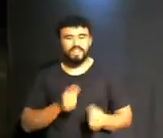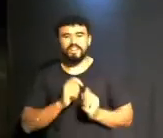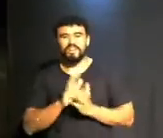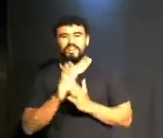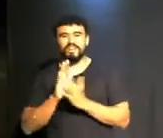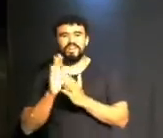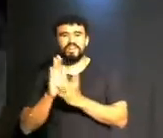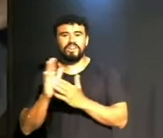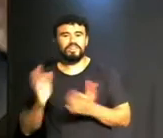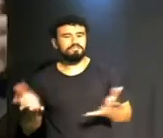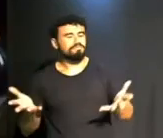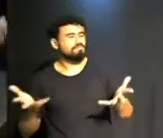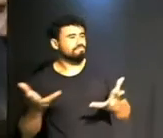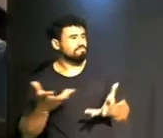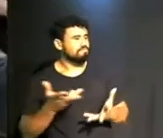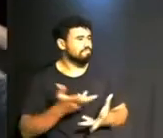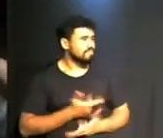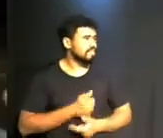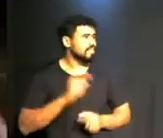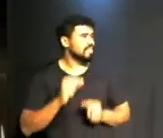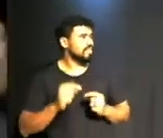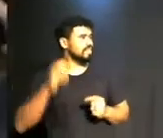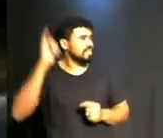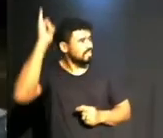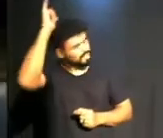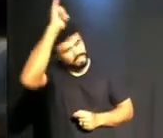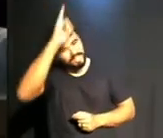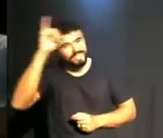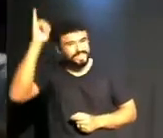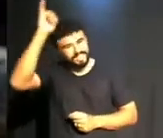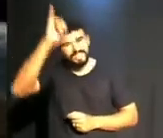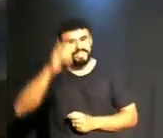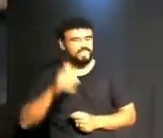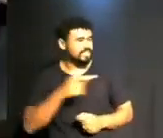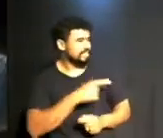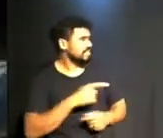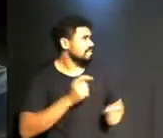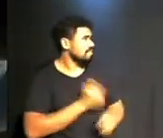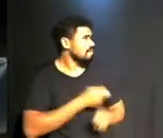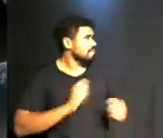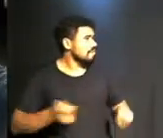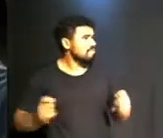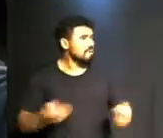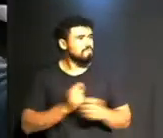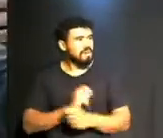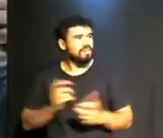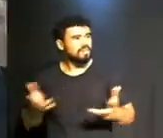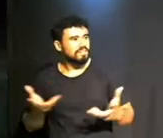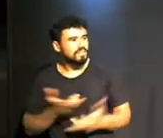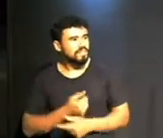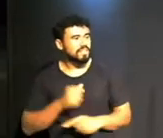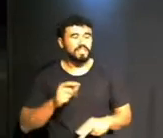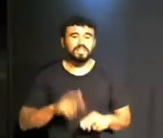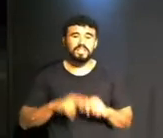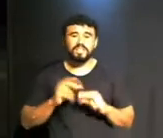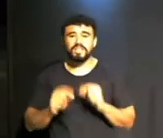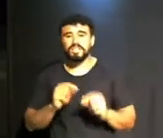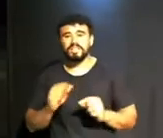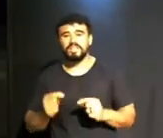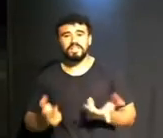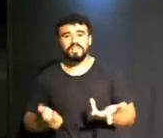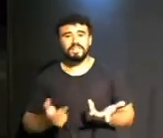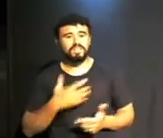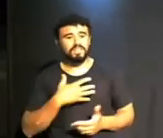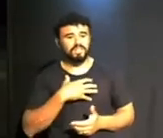louvando de forma tão linda uma unção saindo aqui desse aquário da bateria simplesmente pelo pelo